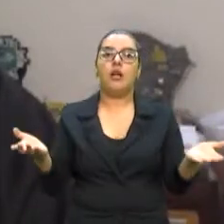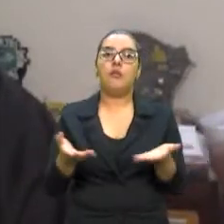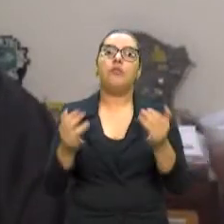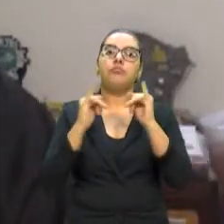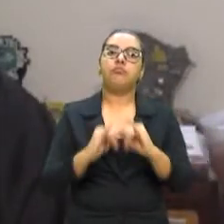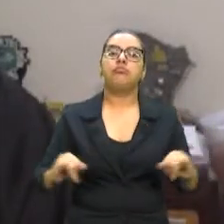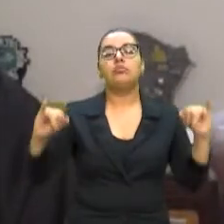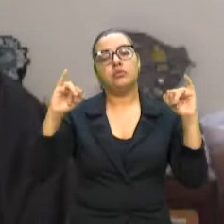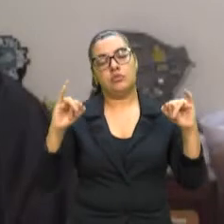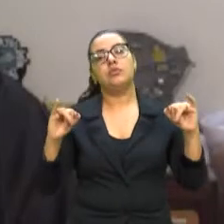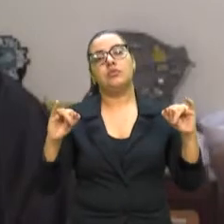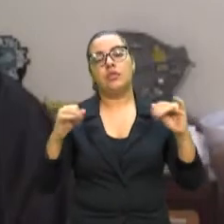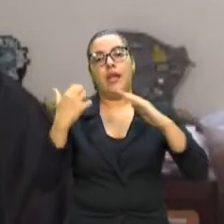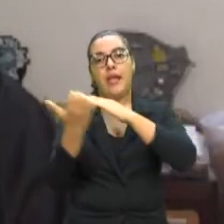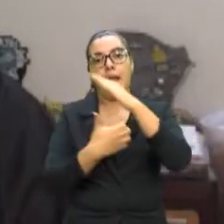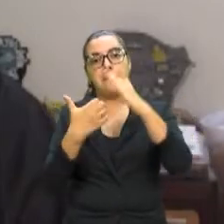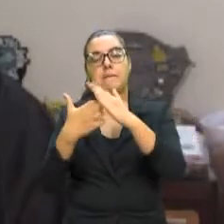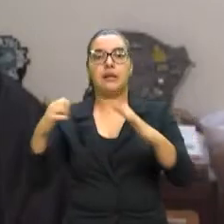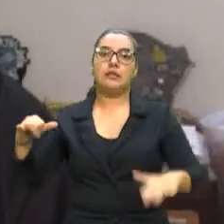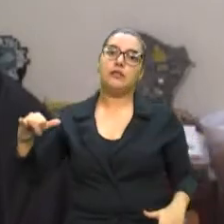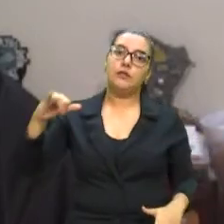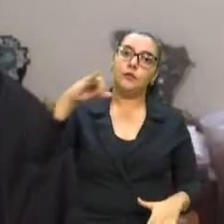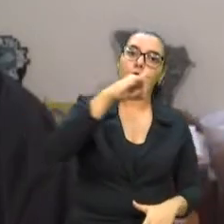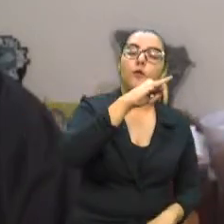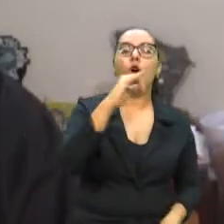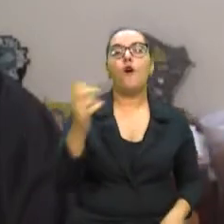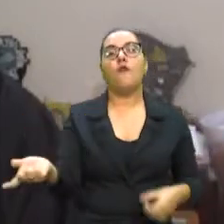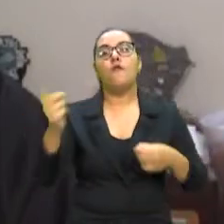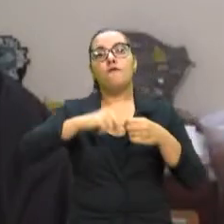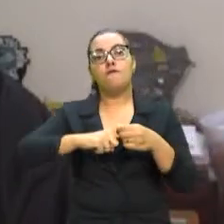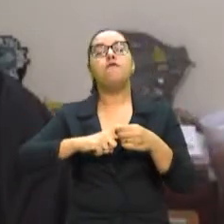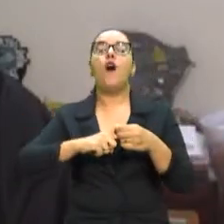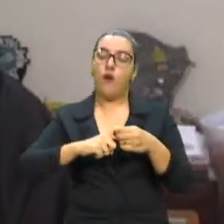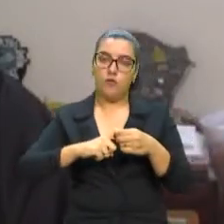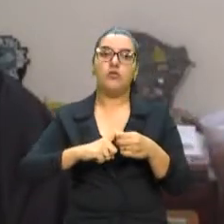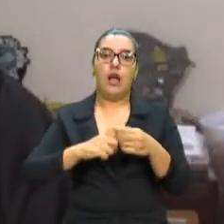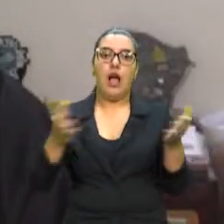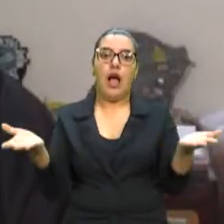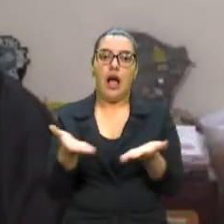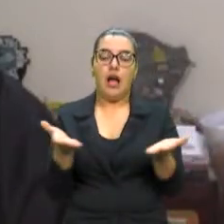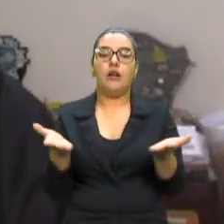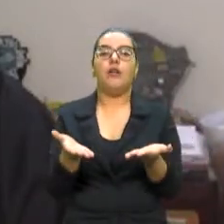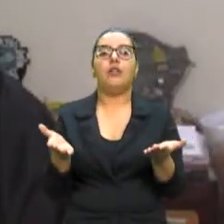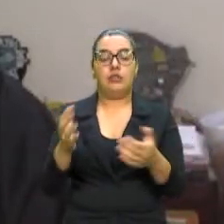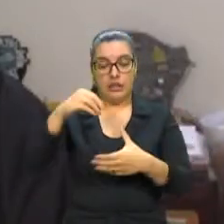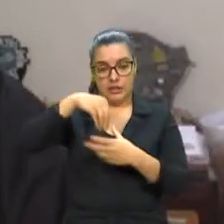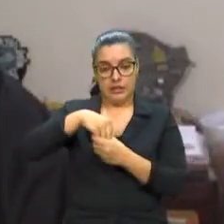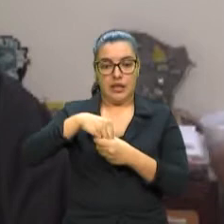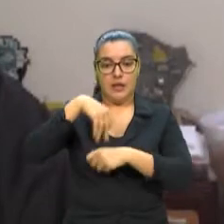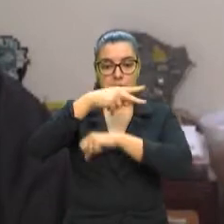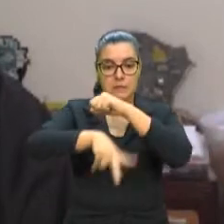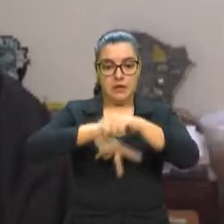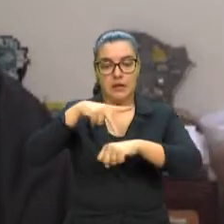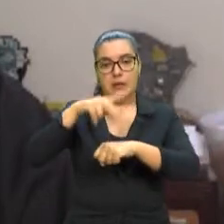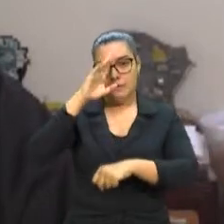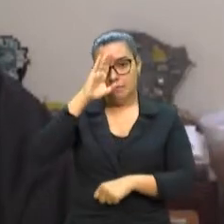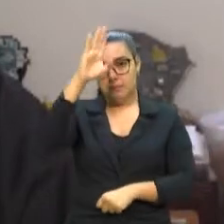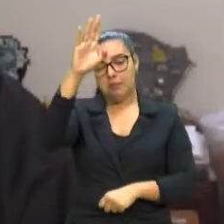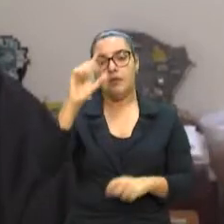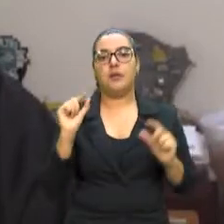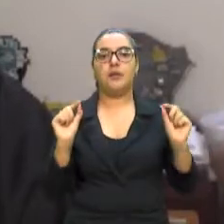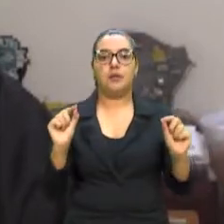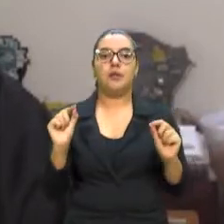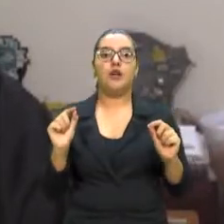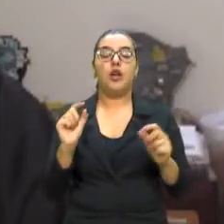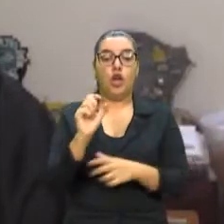pelas companhias aéreas a retomada de voos domésticos aqui dentro do nosso país, principalmente do